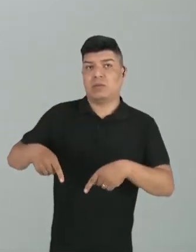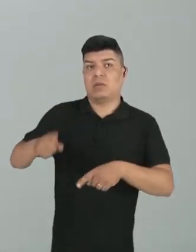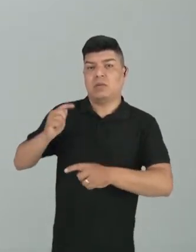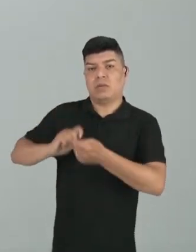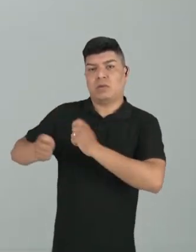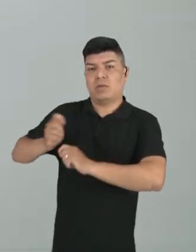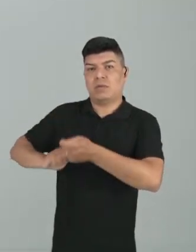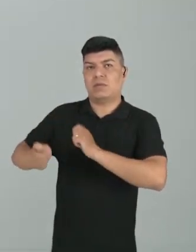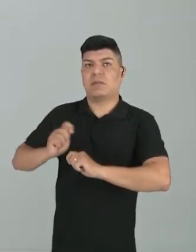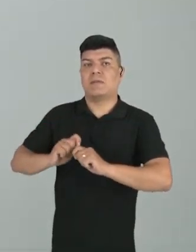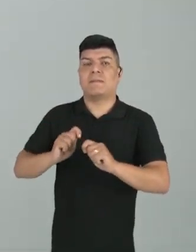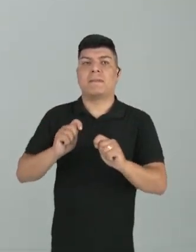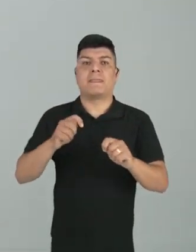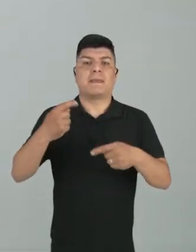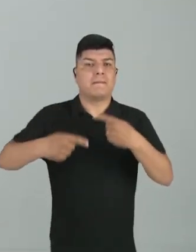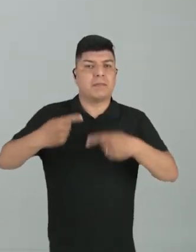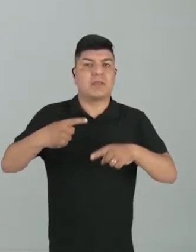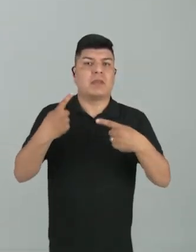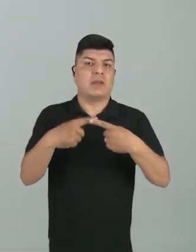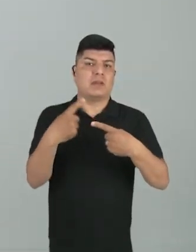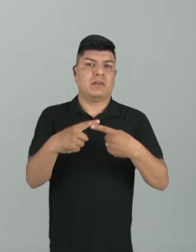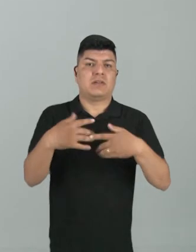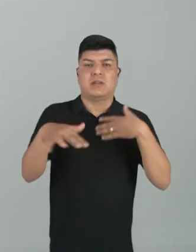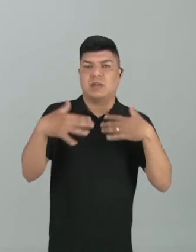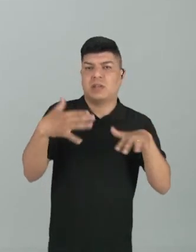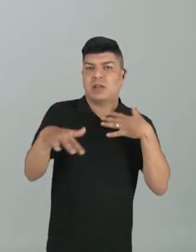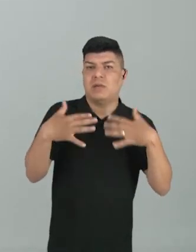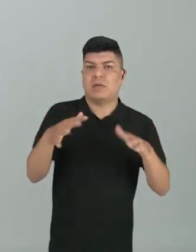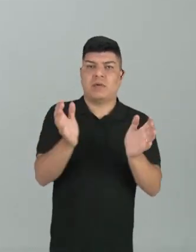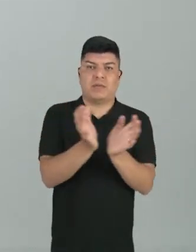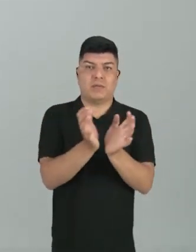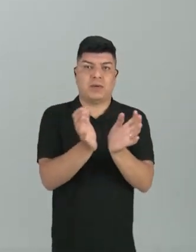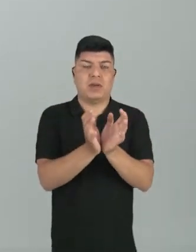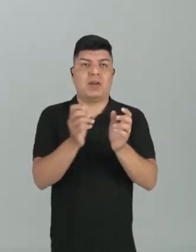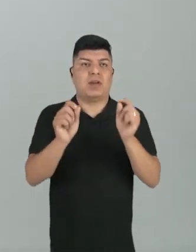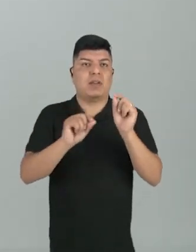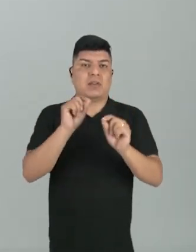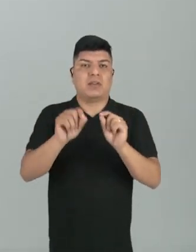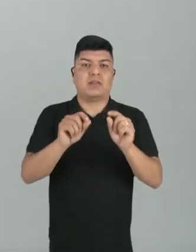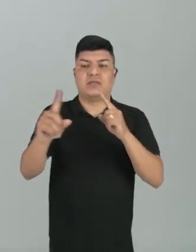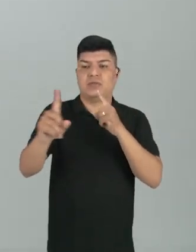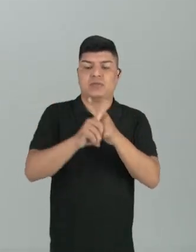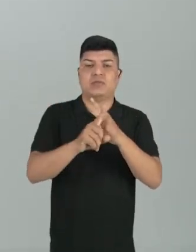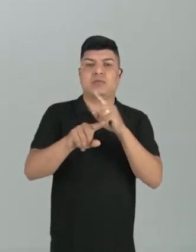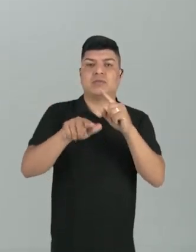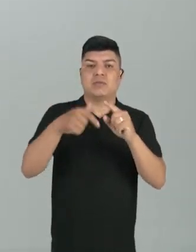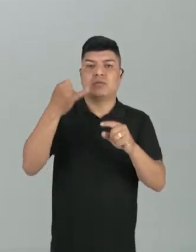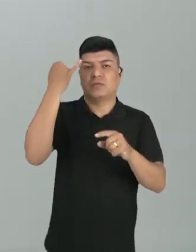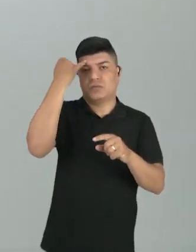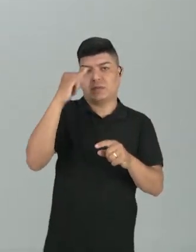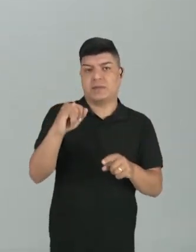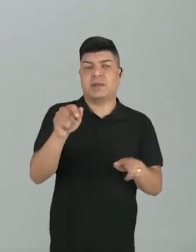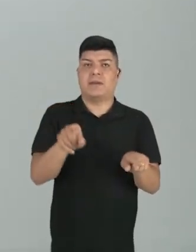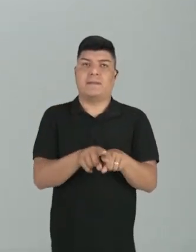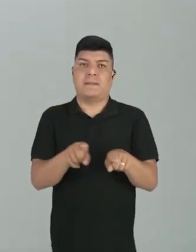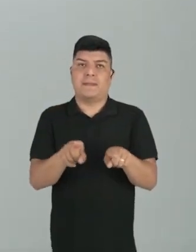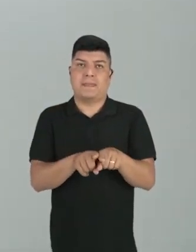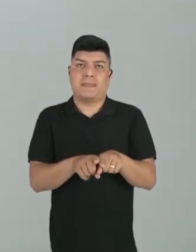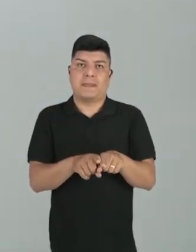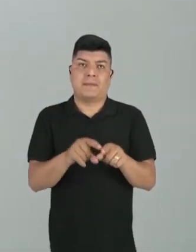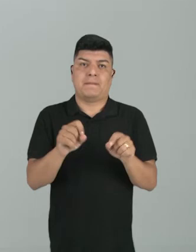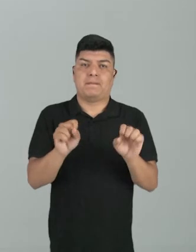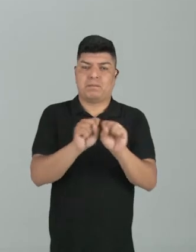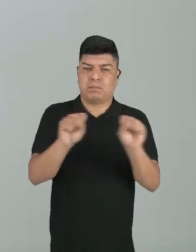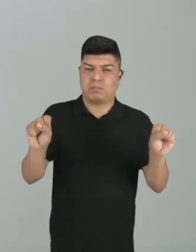luta política. Porque aquele movimento, aquela organização está indo de encontro com os ideais de uma